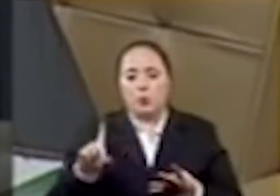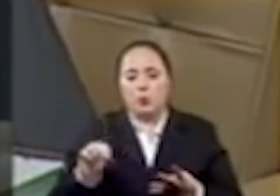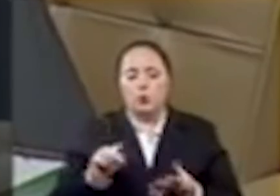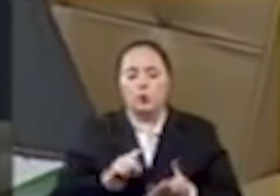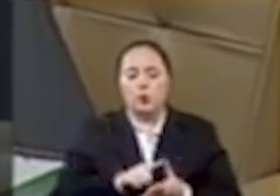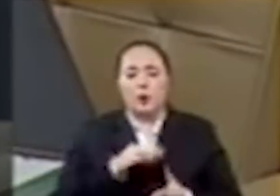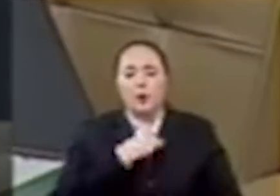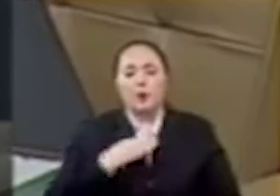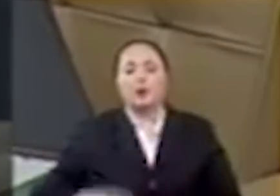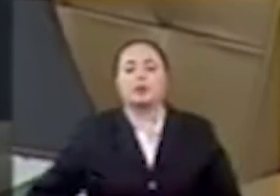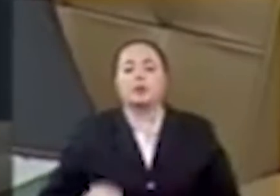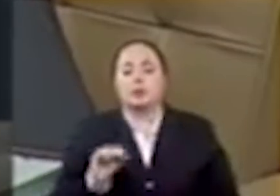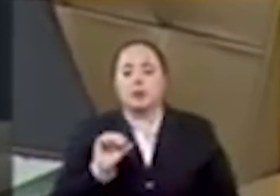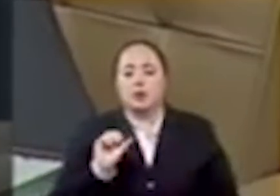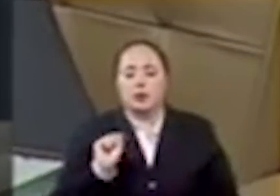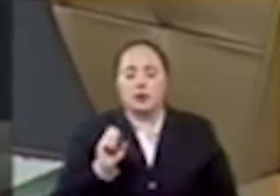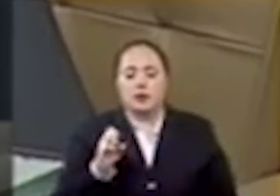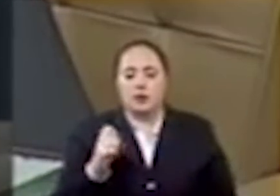ministro Sepúlveda Pertence,